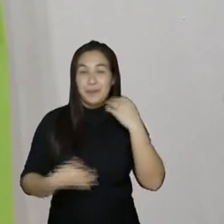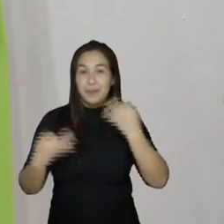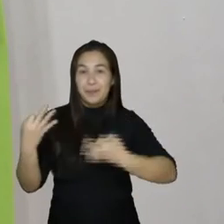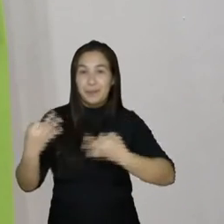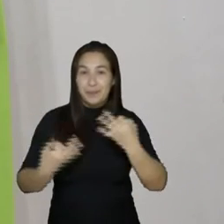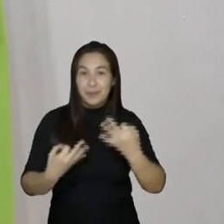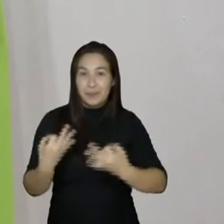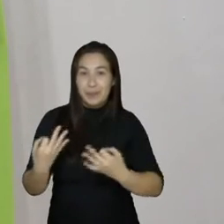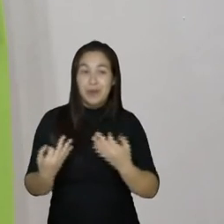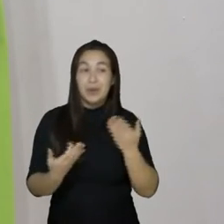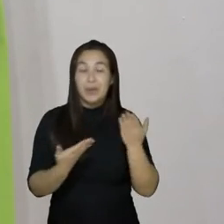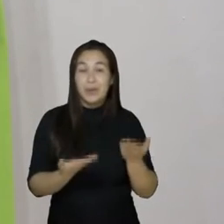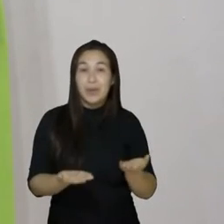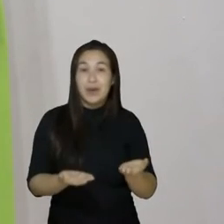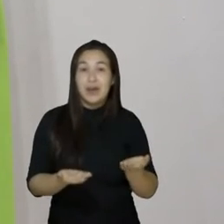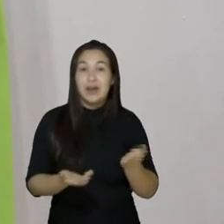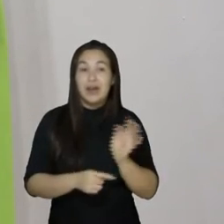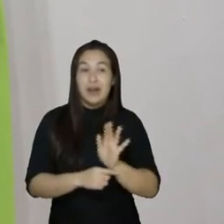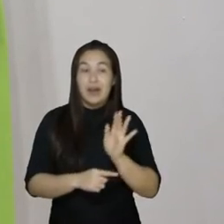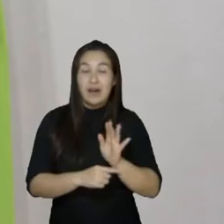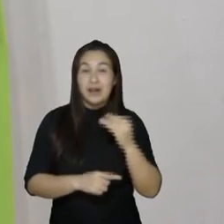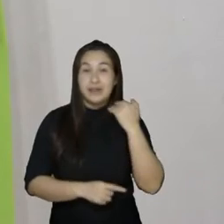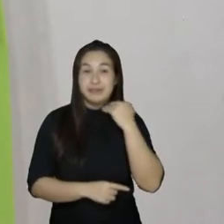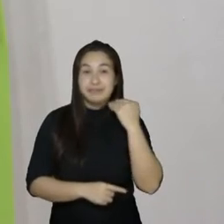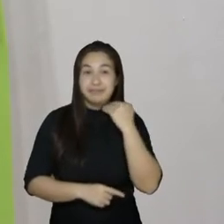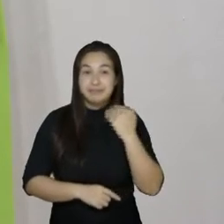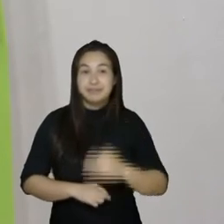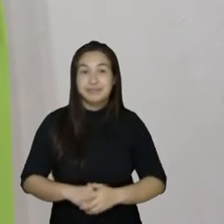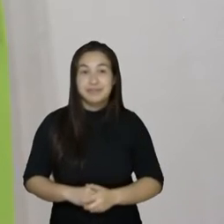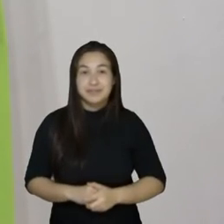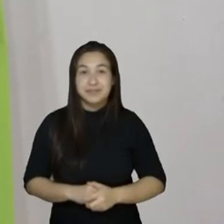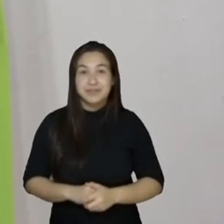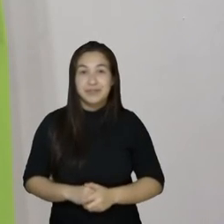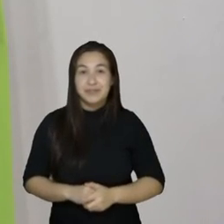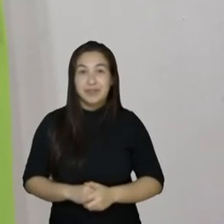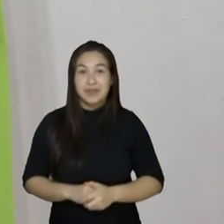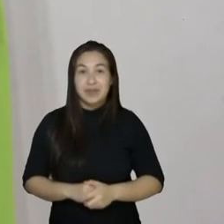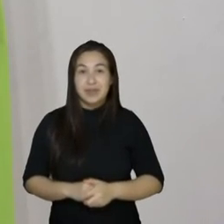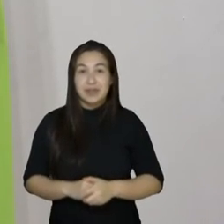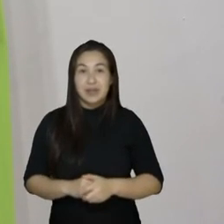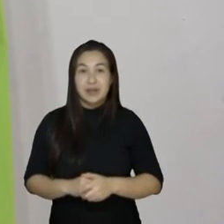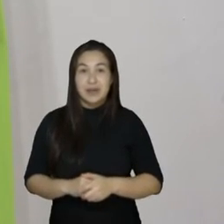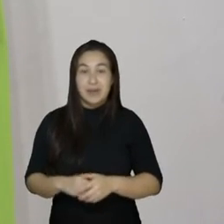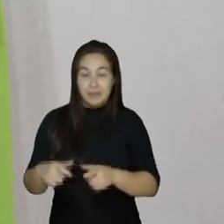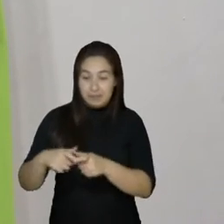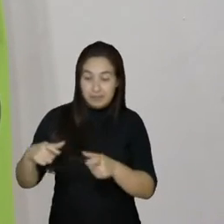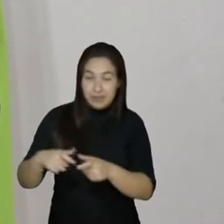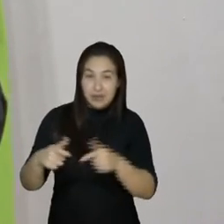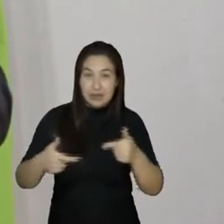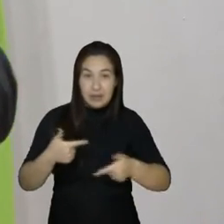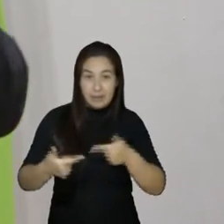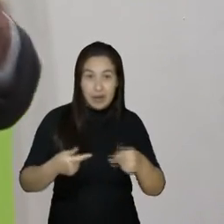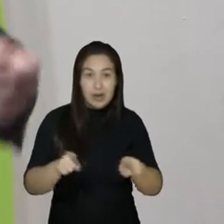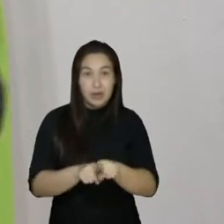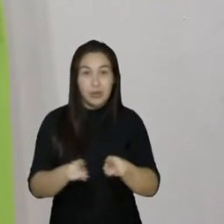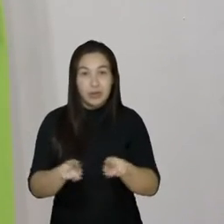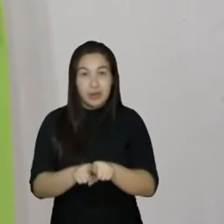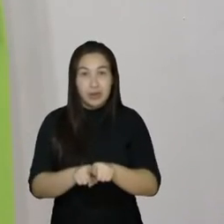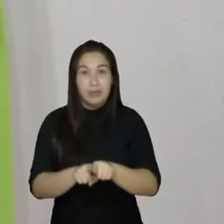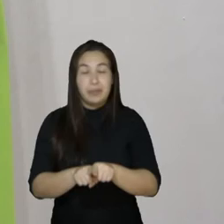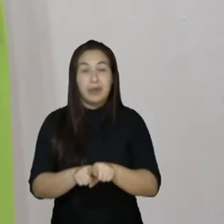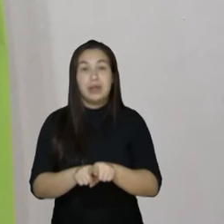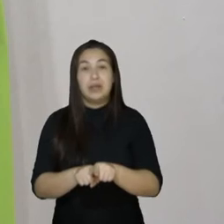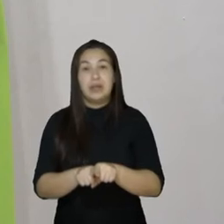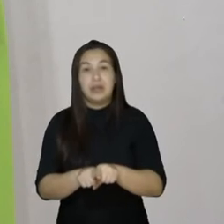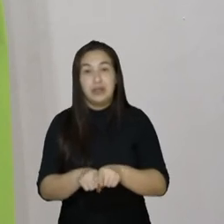dos banqueiros. A carteira de trabalho, carteira de trânsito, se tu perder, né, aquela burocracia,